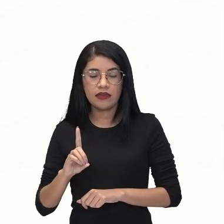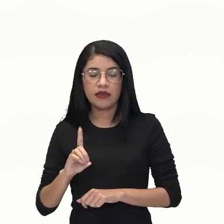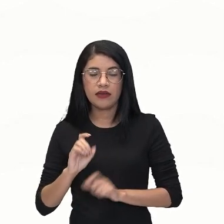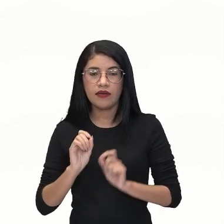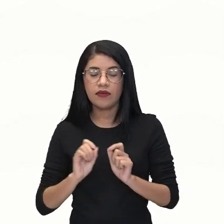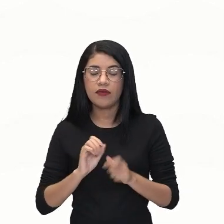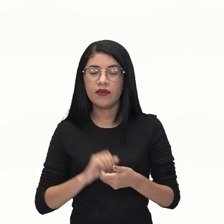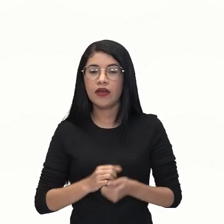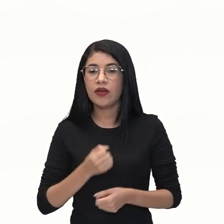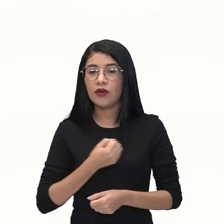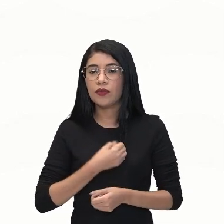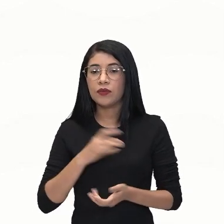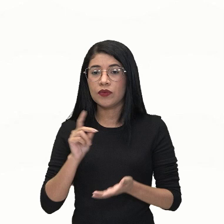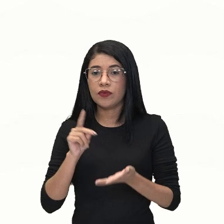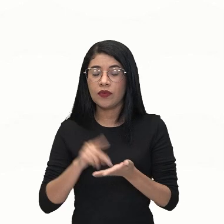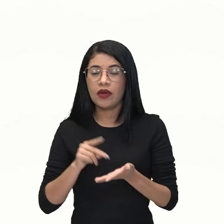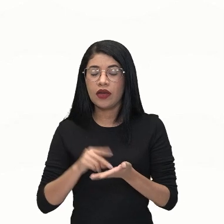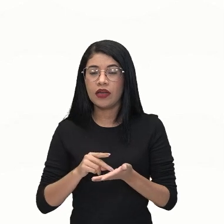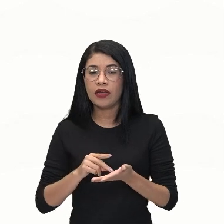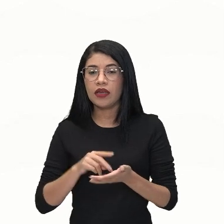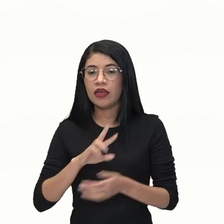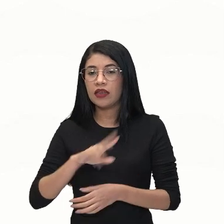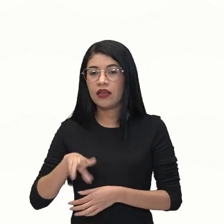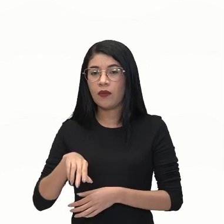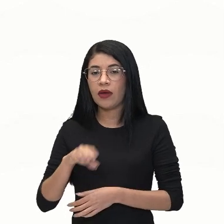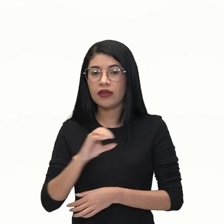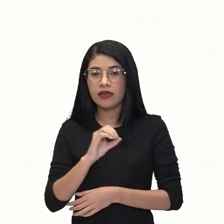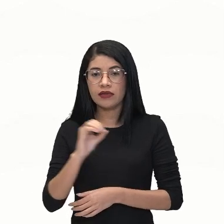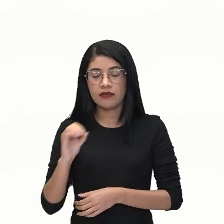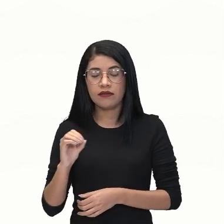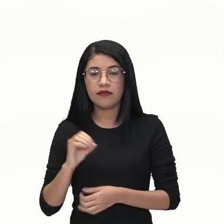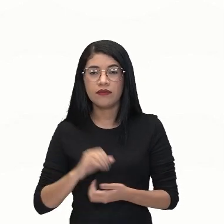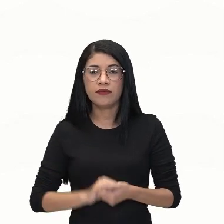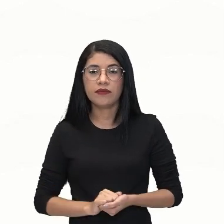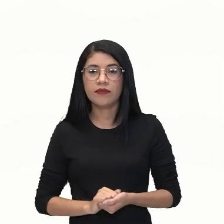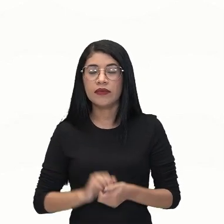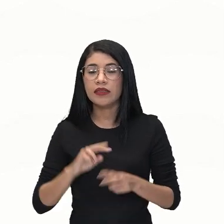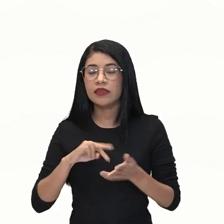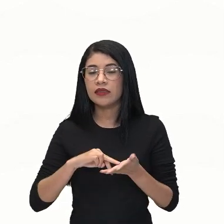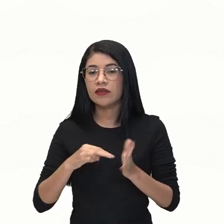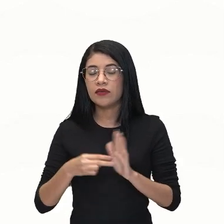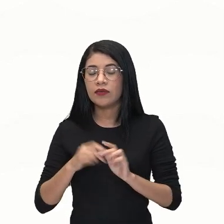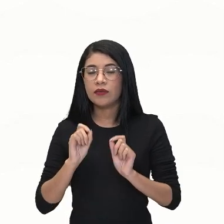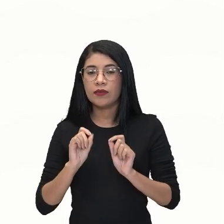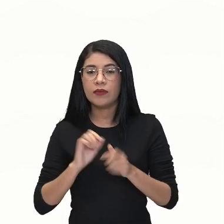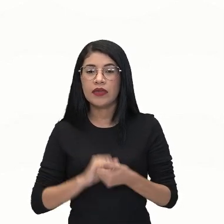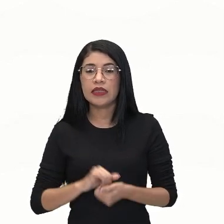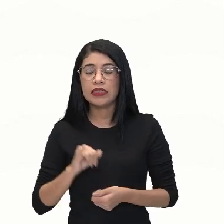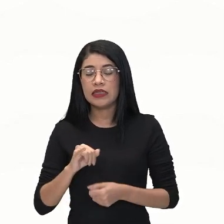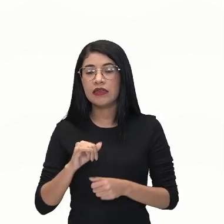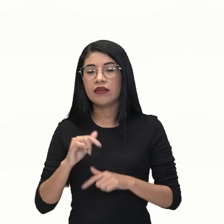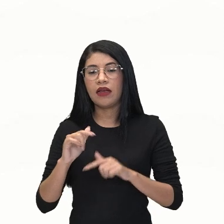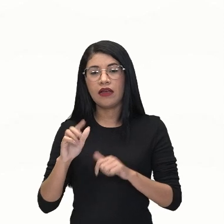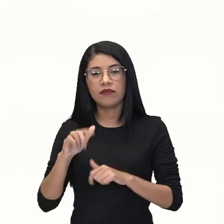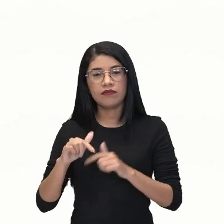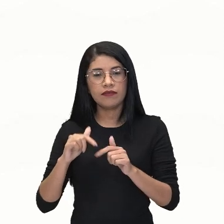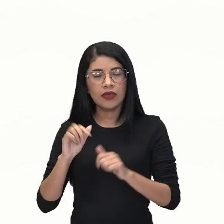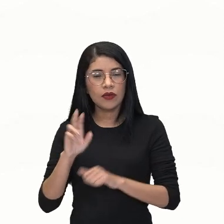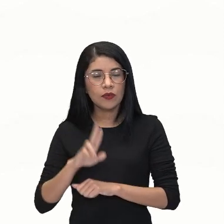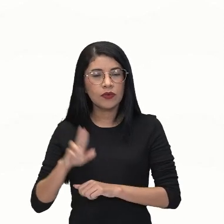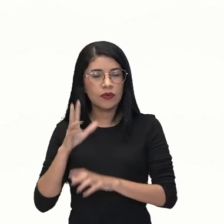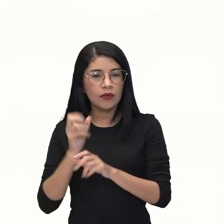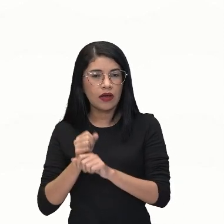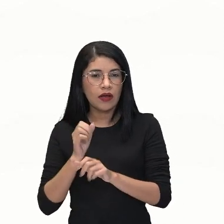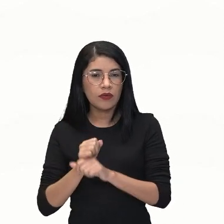são números reais não nulos. Ou seja, se a gente está trabalhando com proporção, eu não